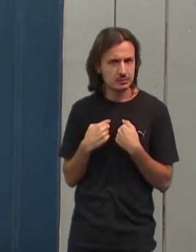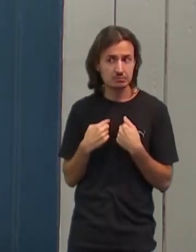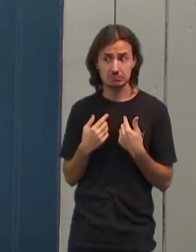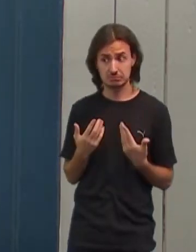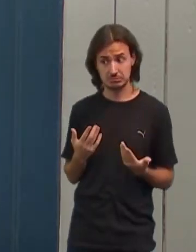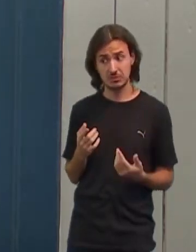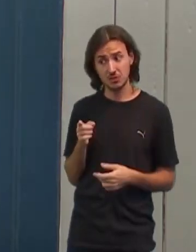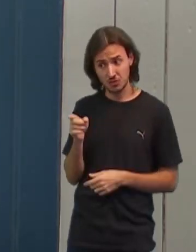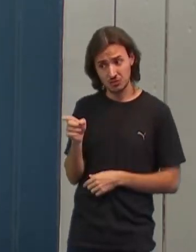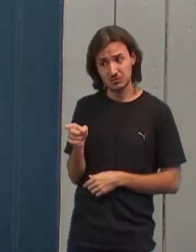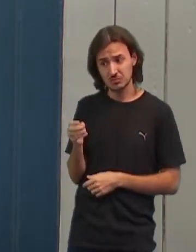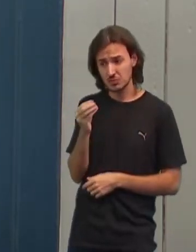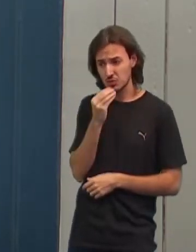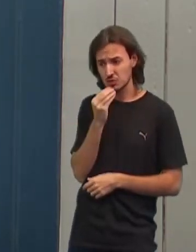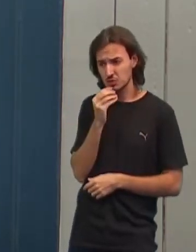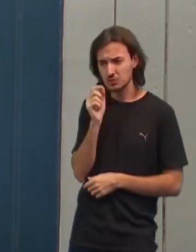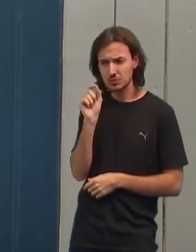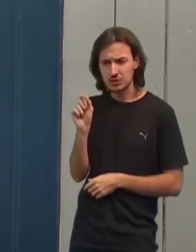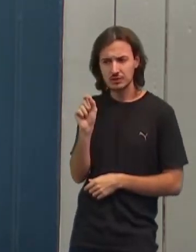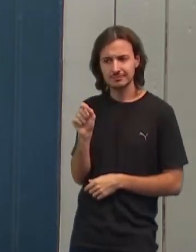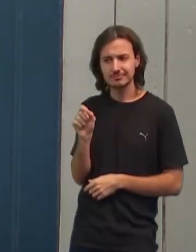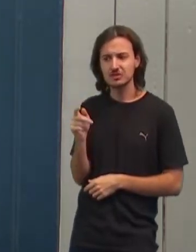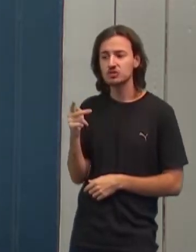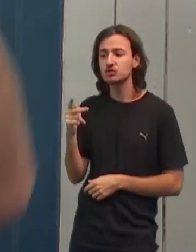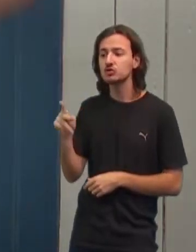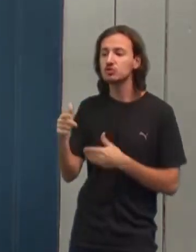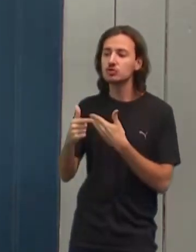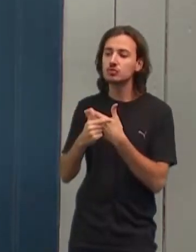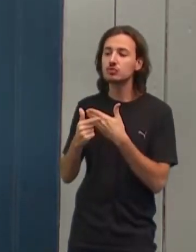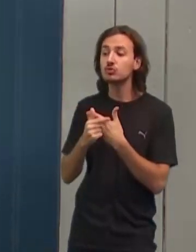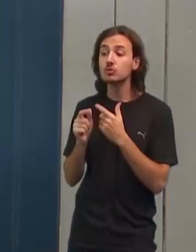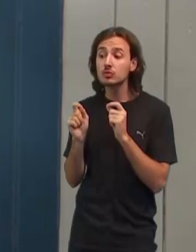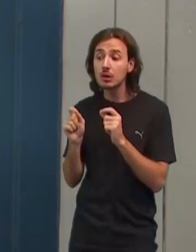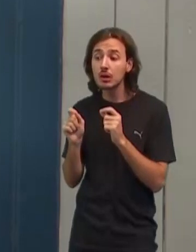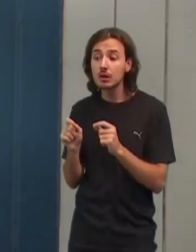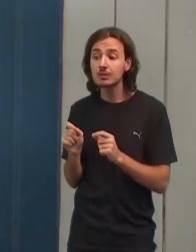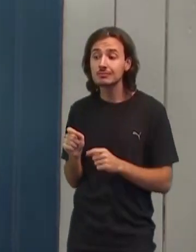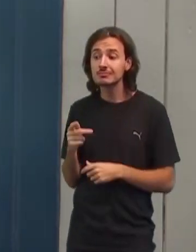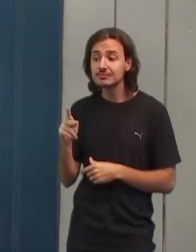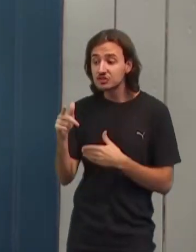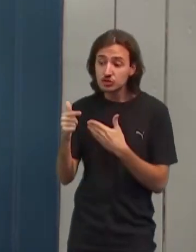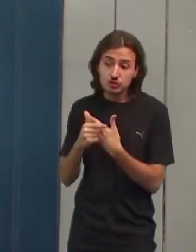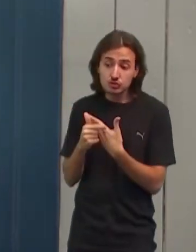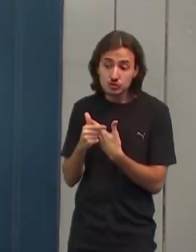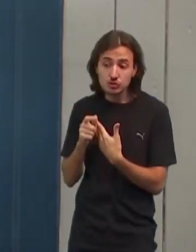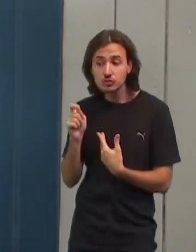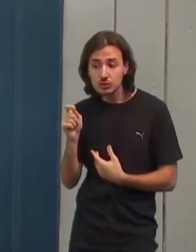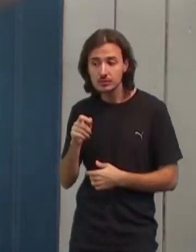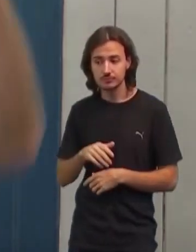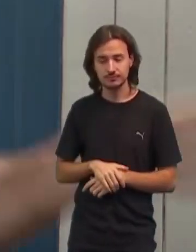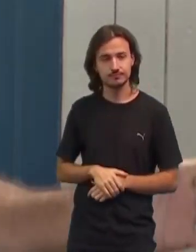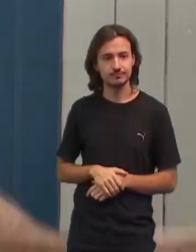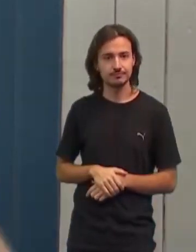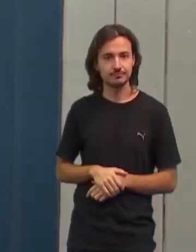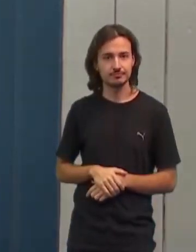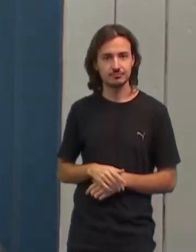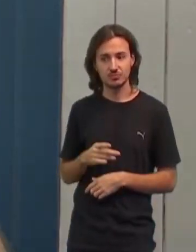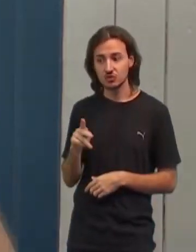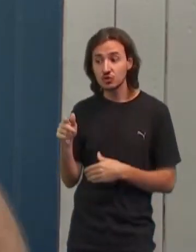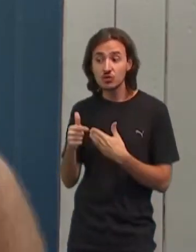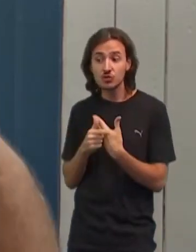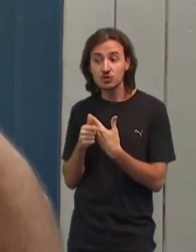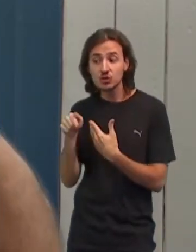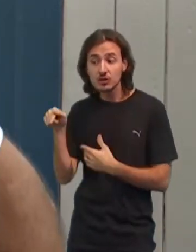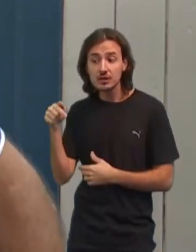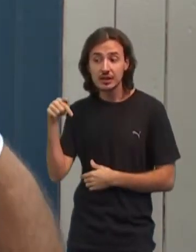olhar a função dela no regimento. Dar uma olhada e verificar qual que é a função dela aqui na cidade de Juiz de